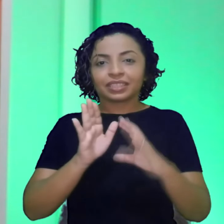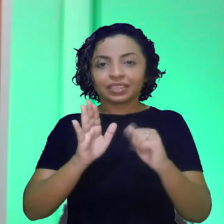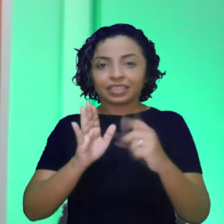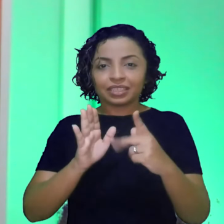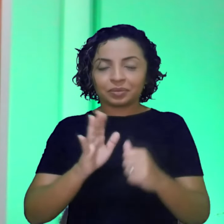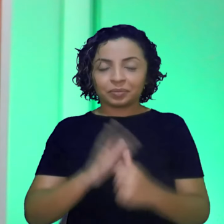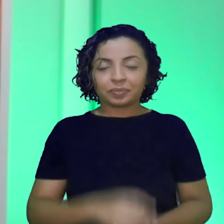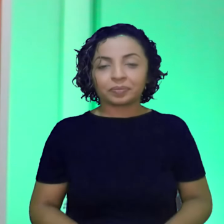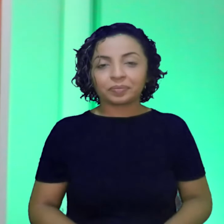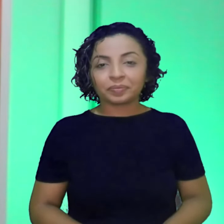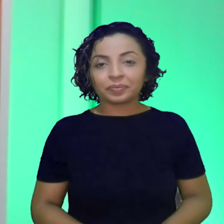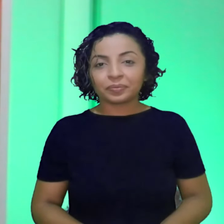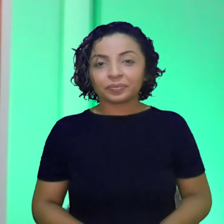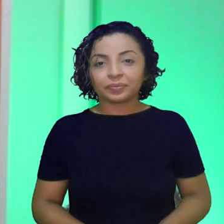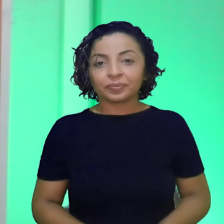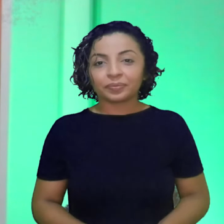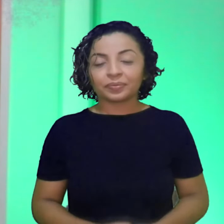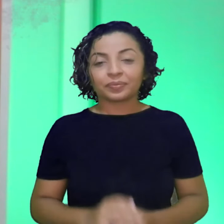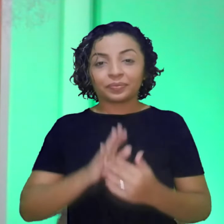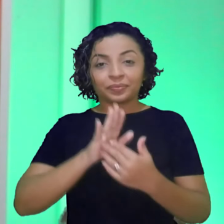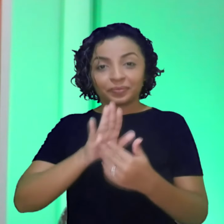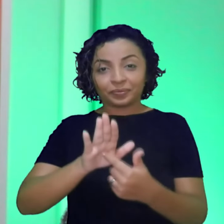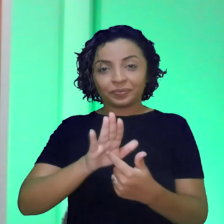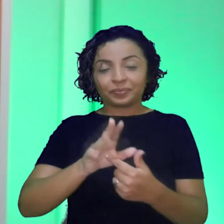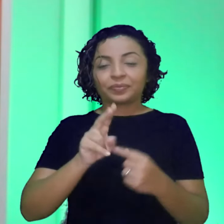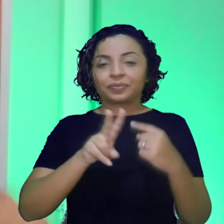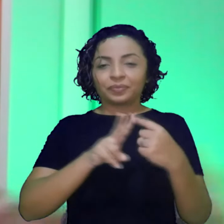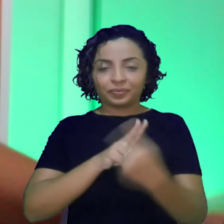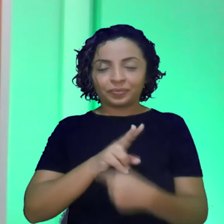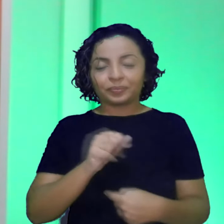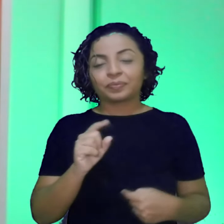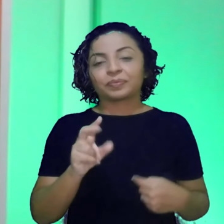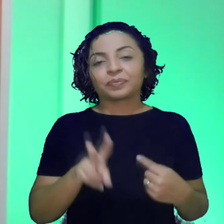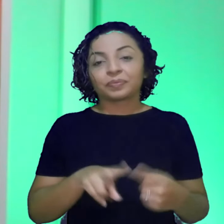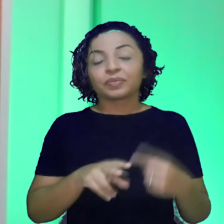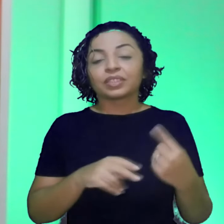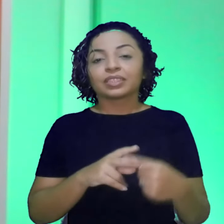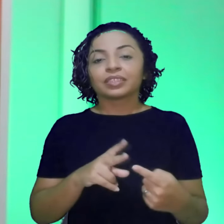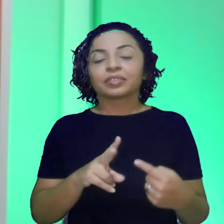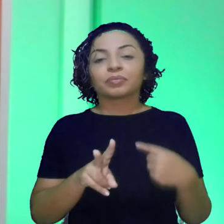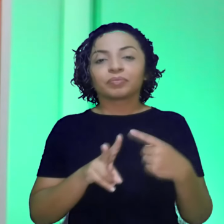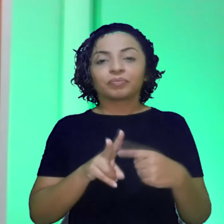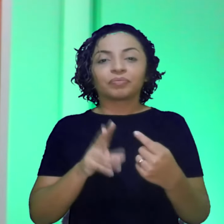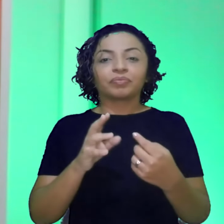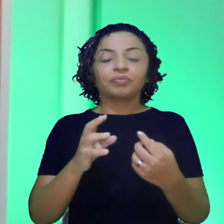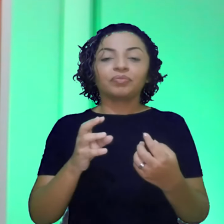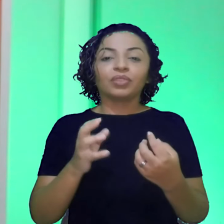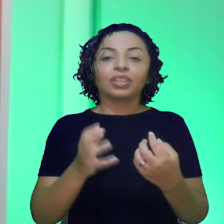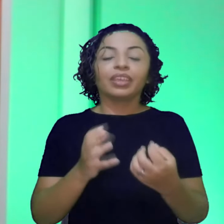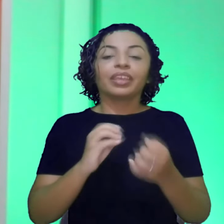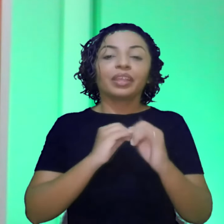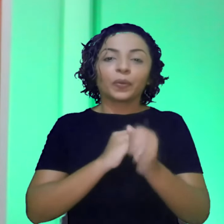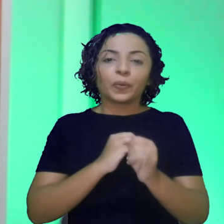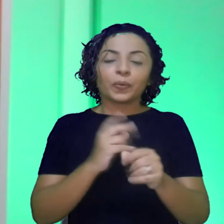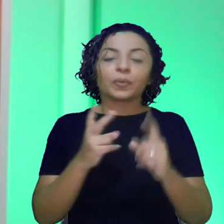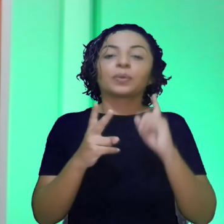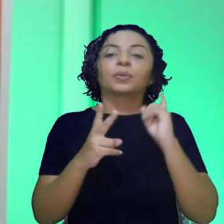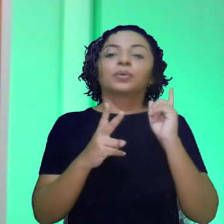para vocês, do Gonçalo M. Tavares. Os contos do Gonçalo M. Tavares e o